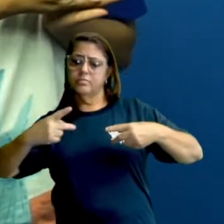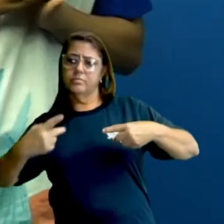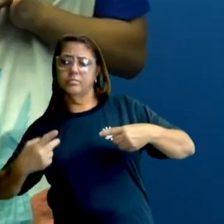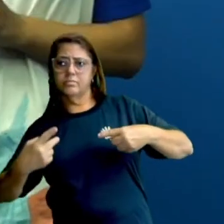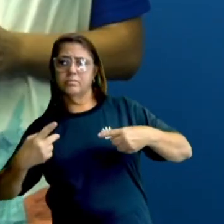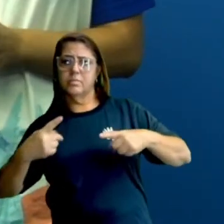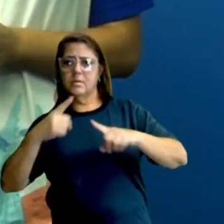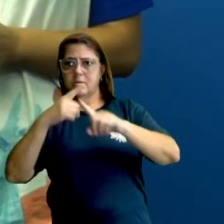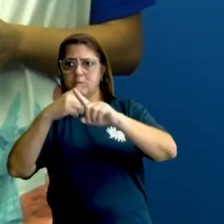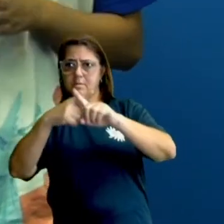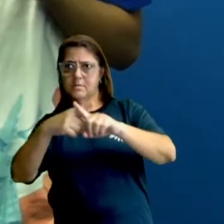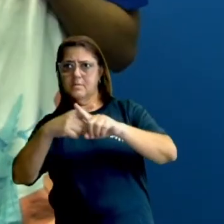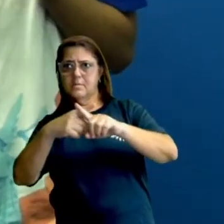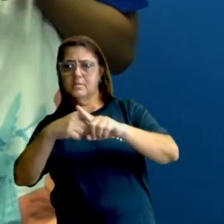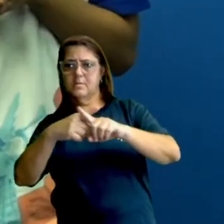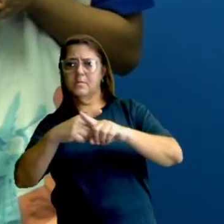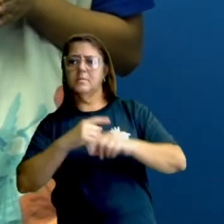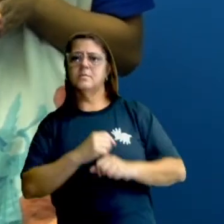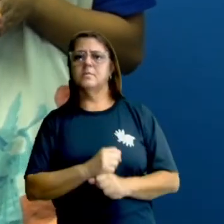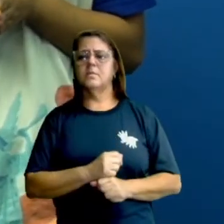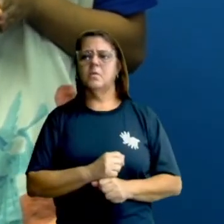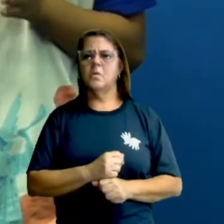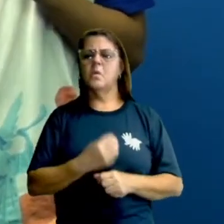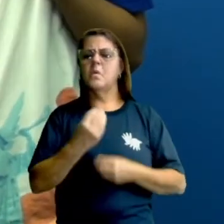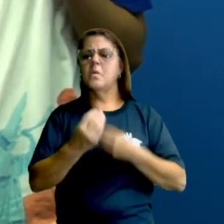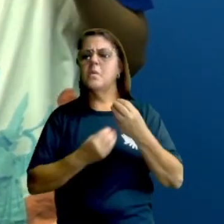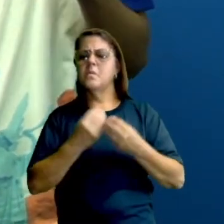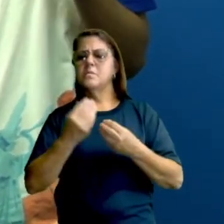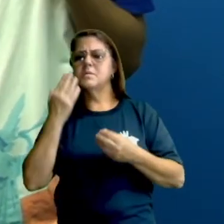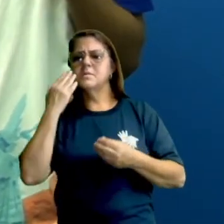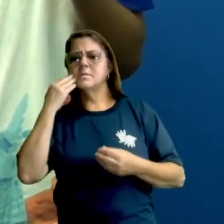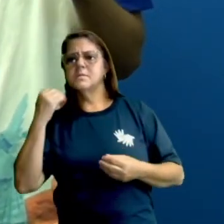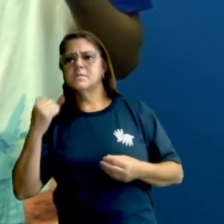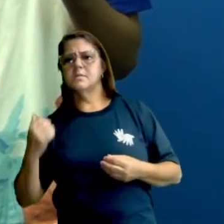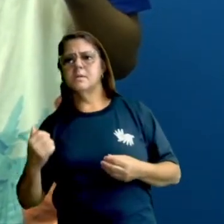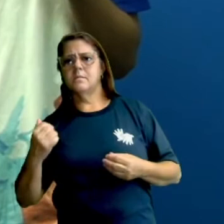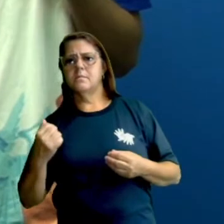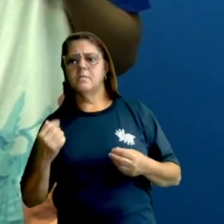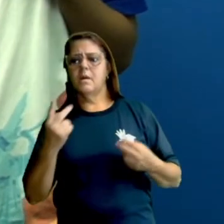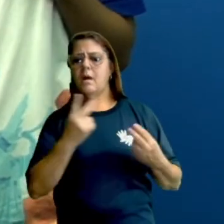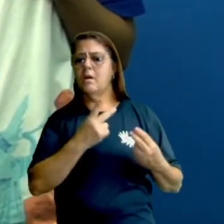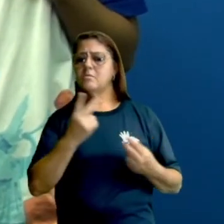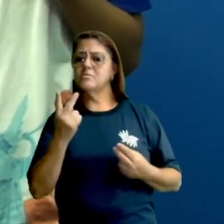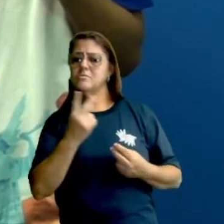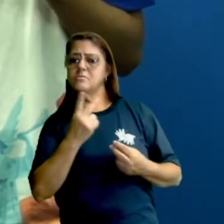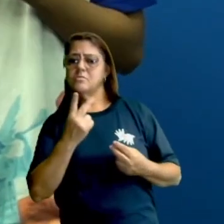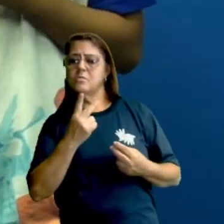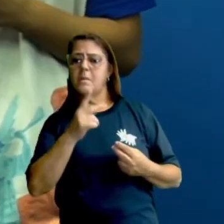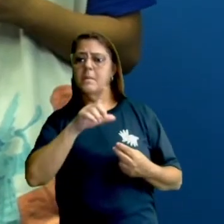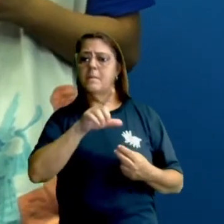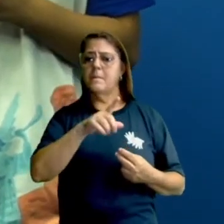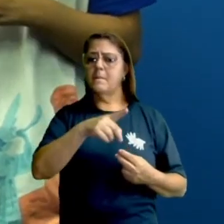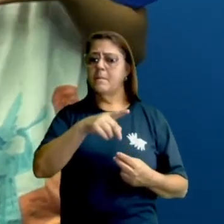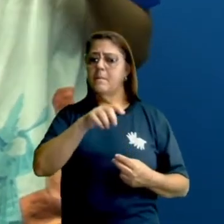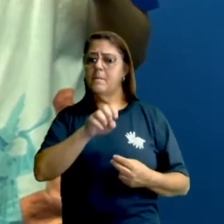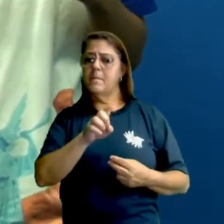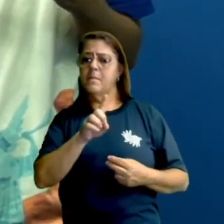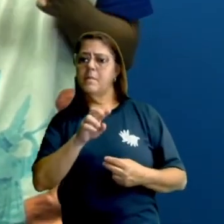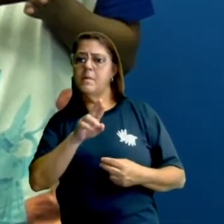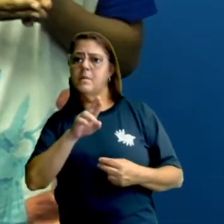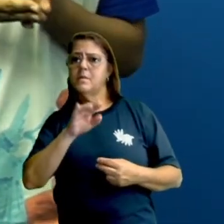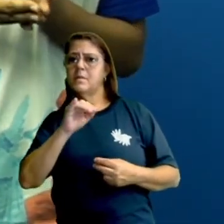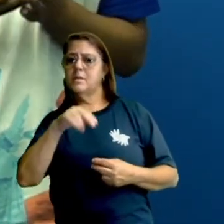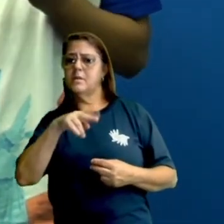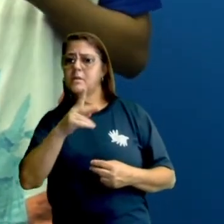da multiplicação. Então, o que podemos concluir nessas duas situações de Pedrinho e de Lili? Que